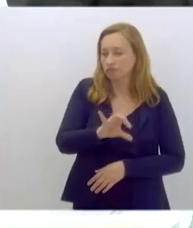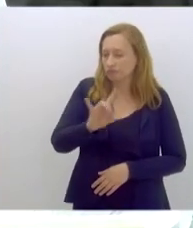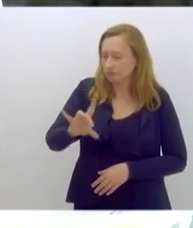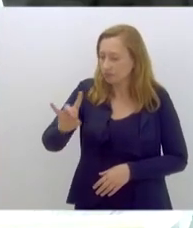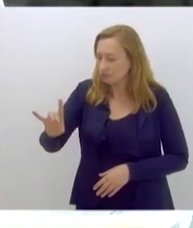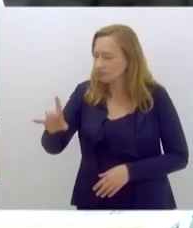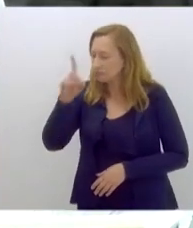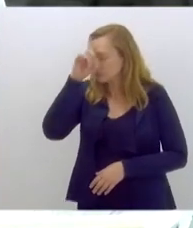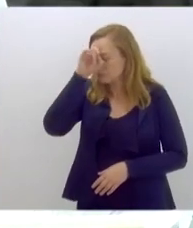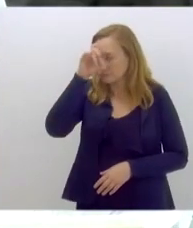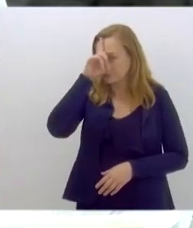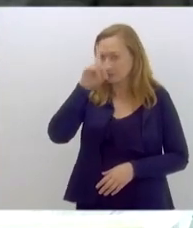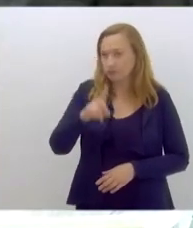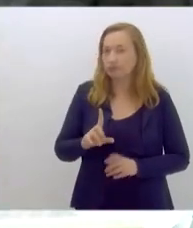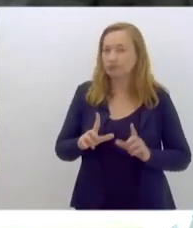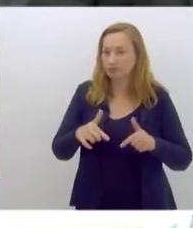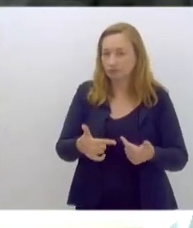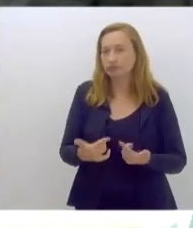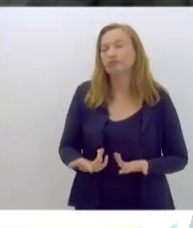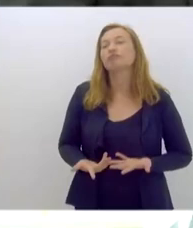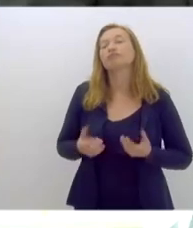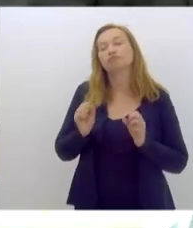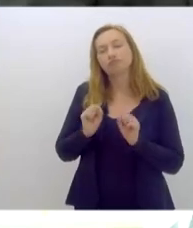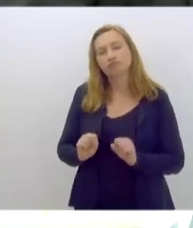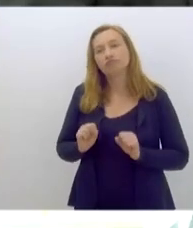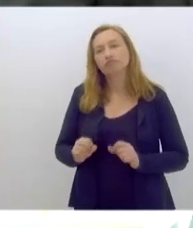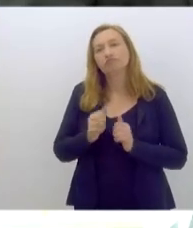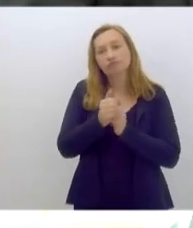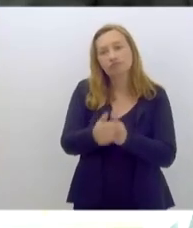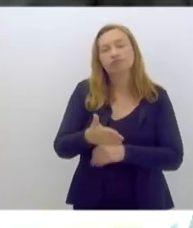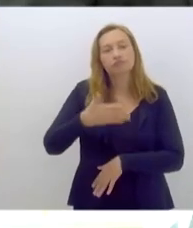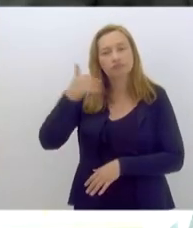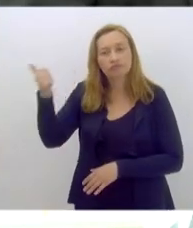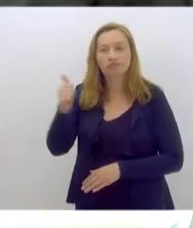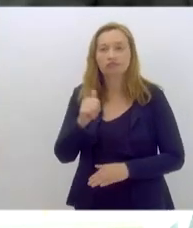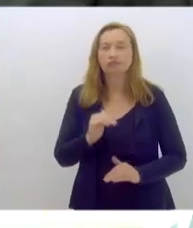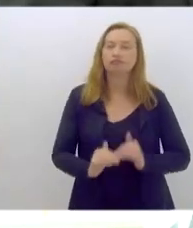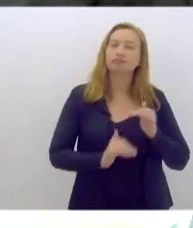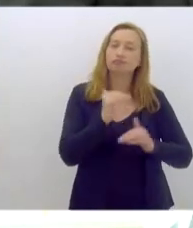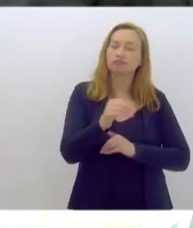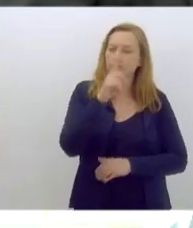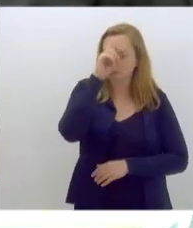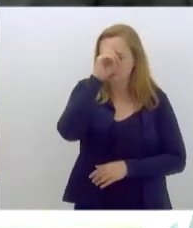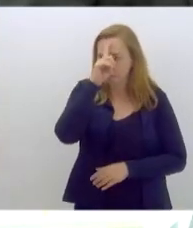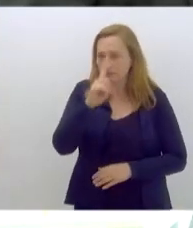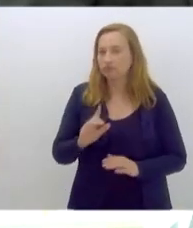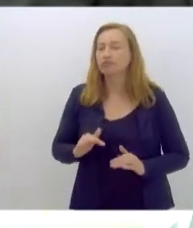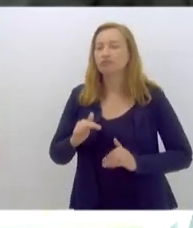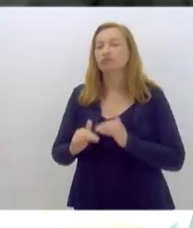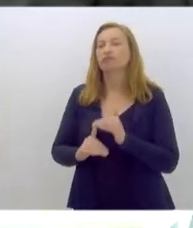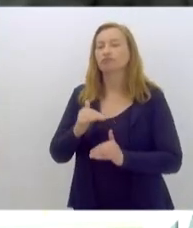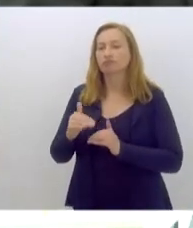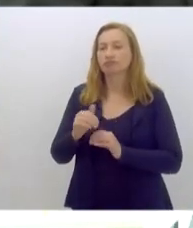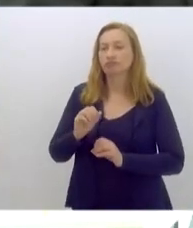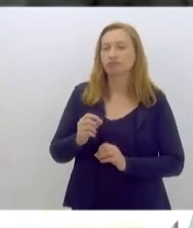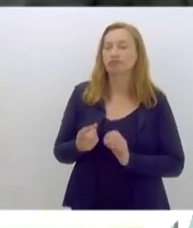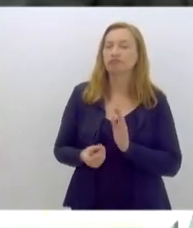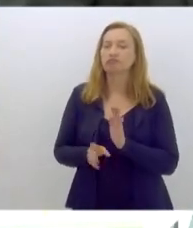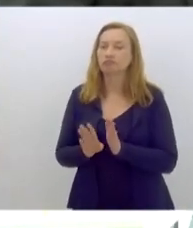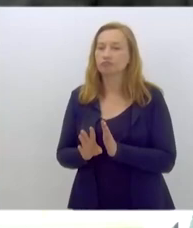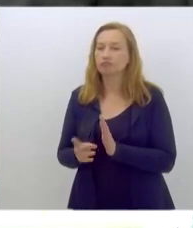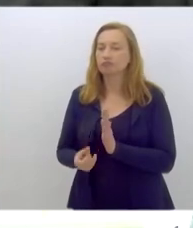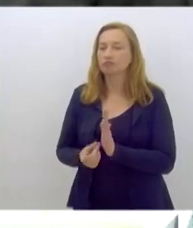Hospital uma ação acho que a gente poderia acompanhar melhor desenvolvimento do hospital e desenvolvimento do investimento do gasto